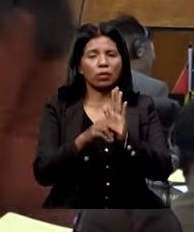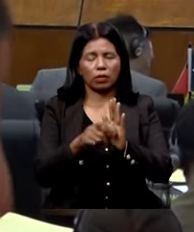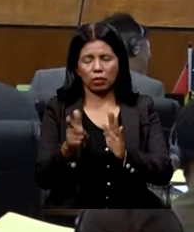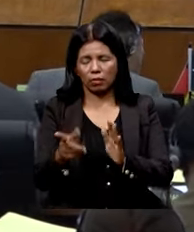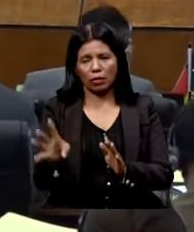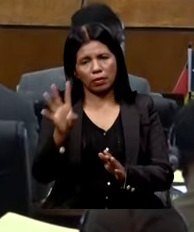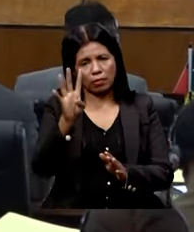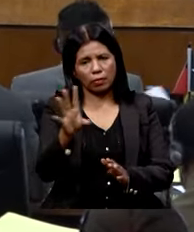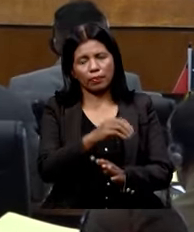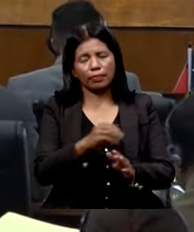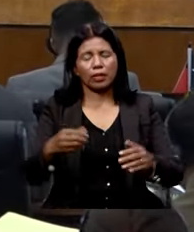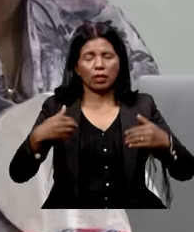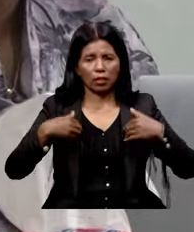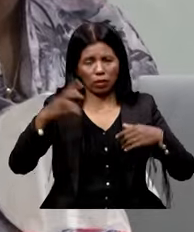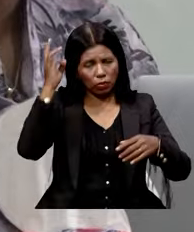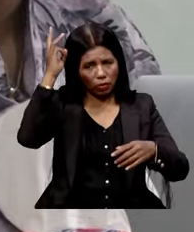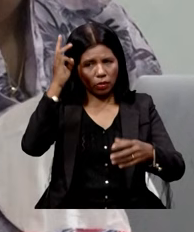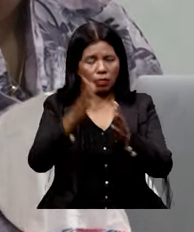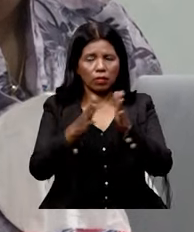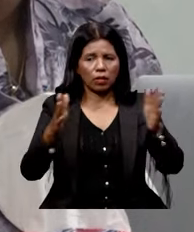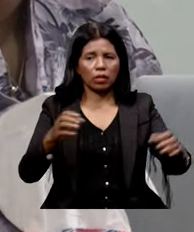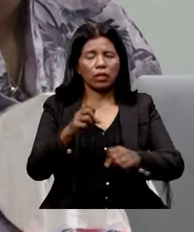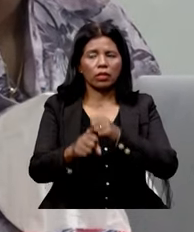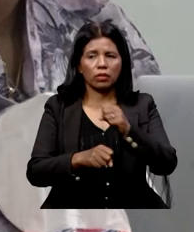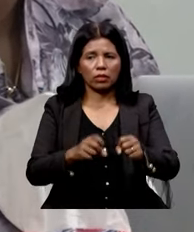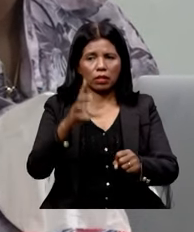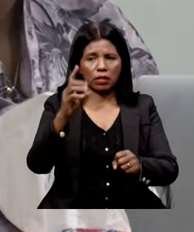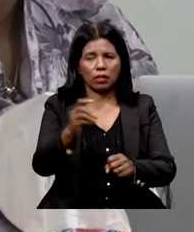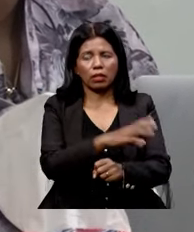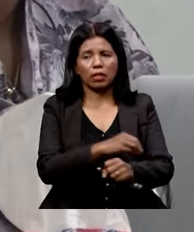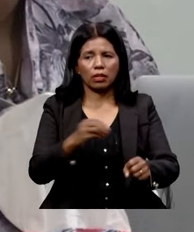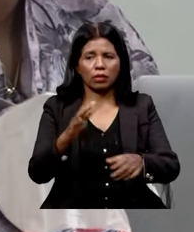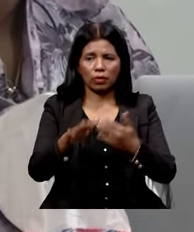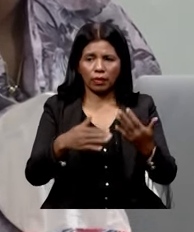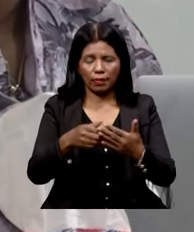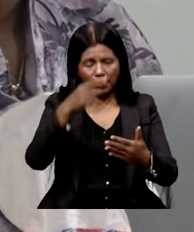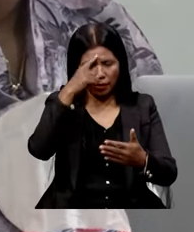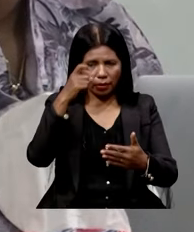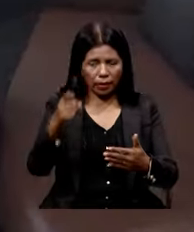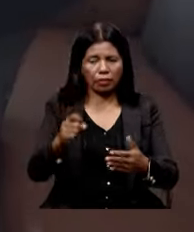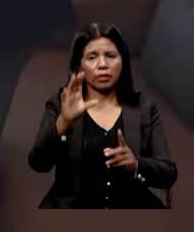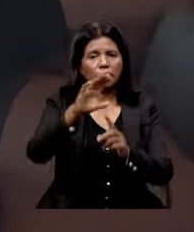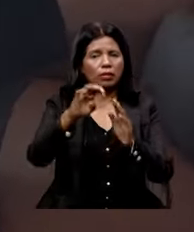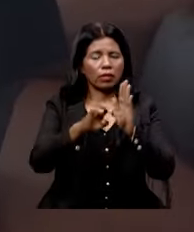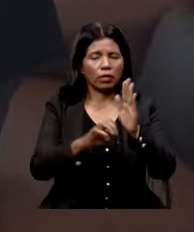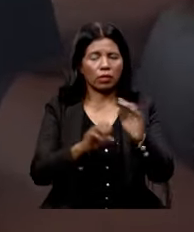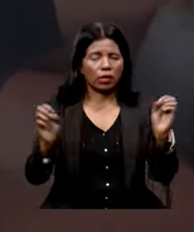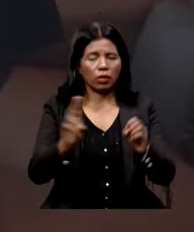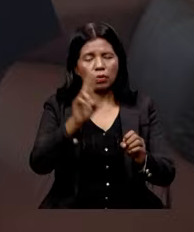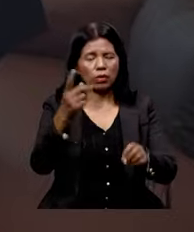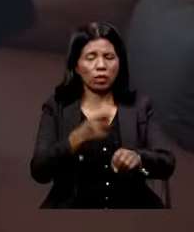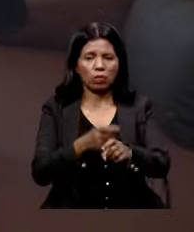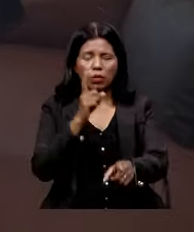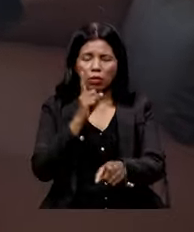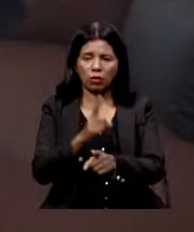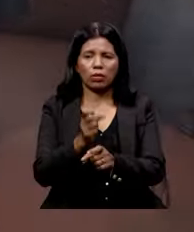Hat Nelaran, a moço preocupação e a sociedade civil no acadêmico Sira. Tama considera se festado la usa tempo adequado,